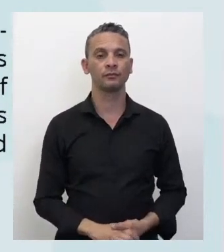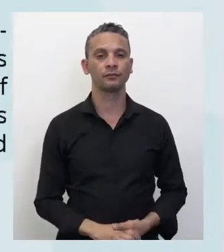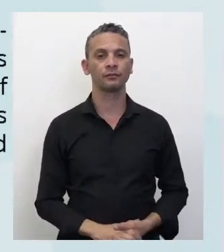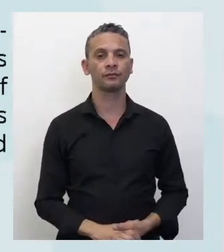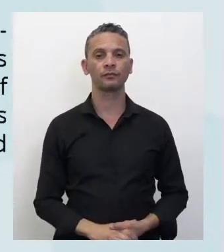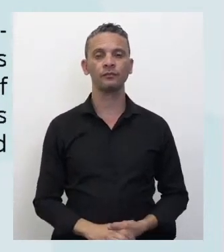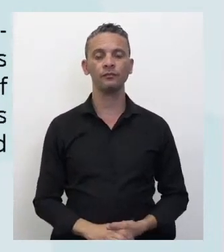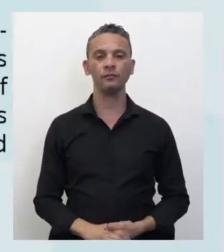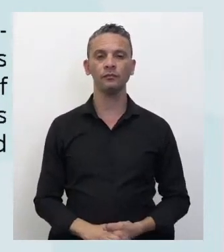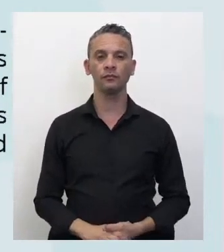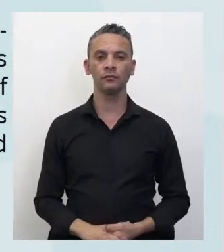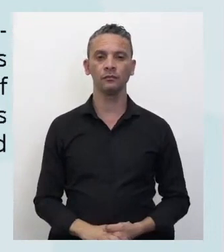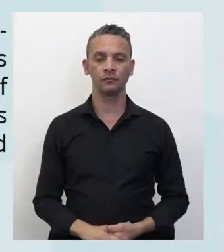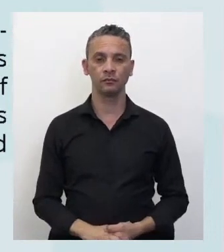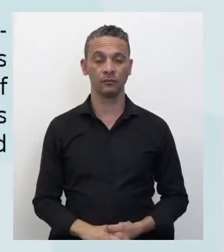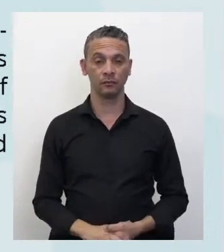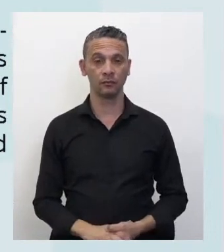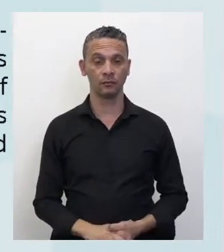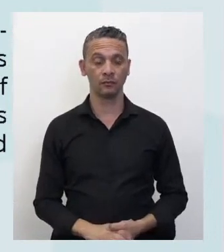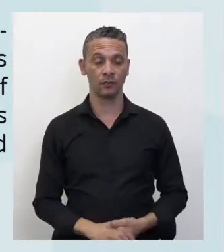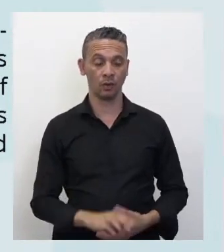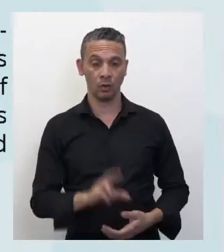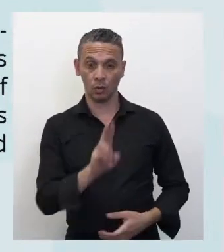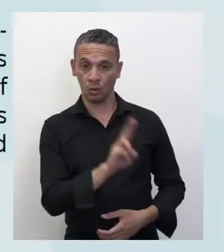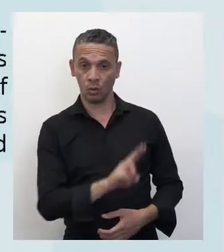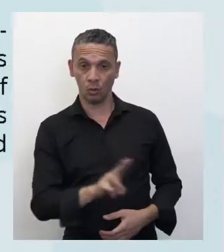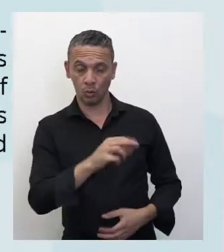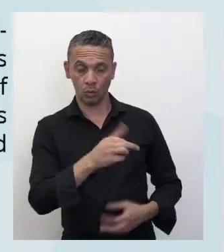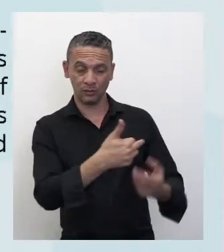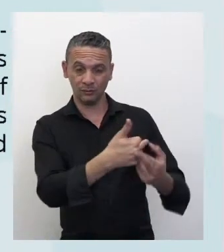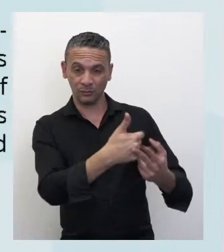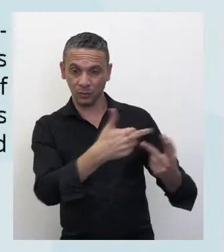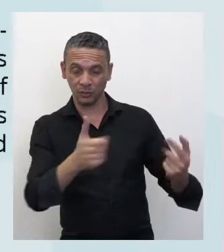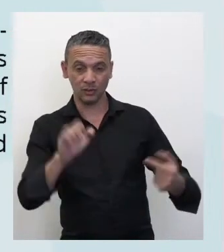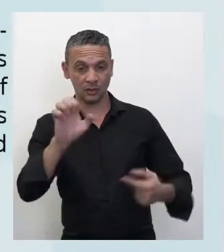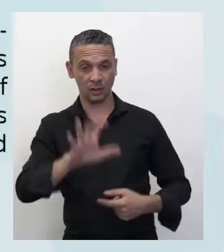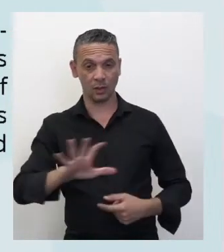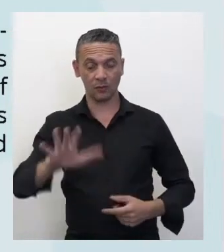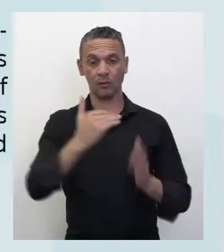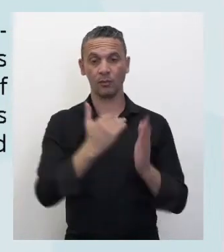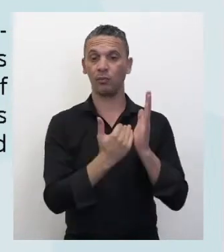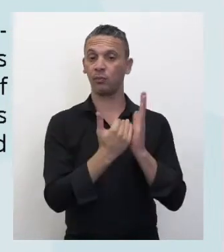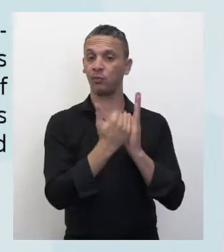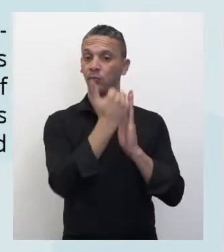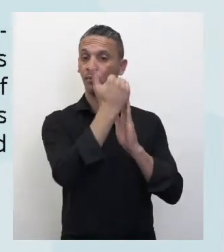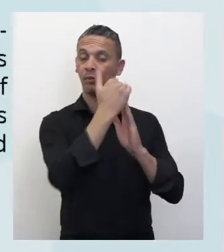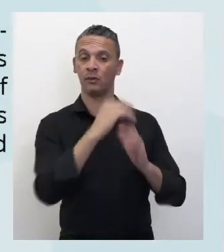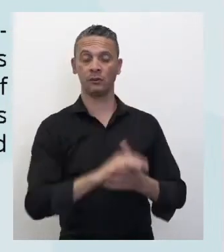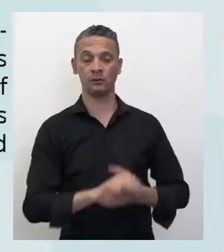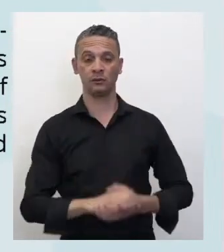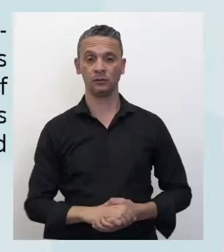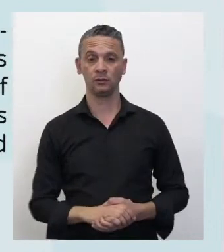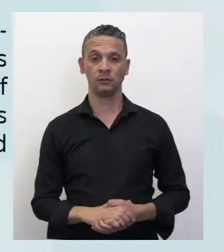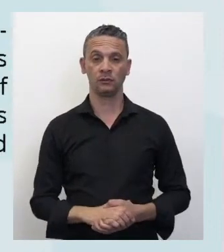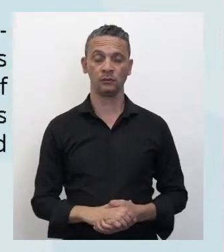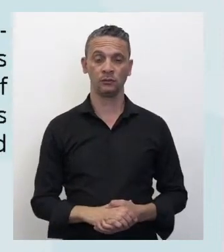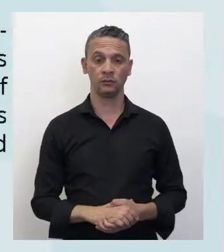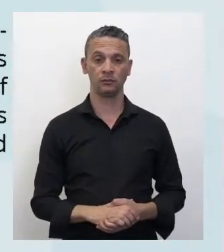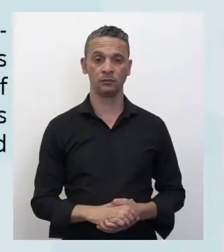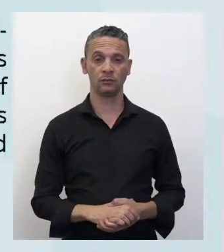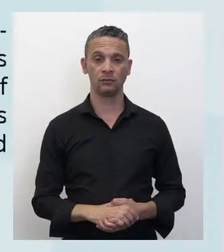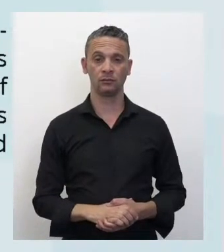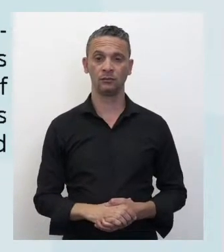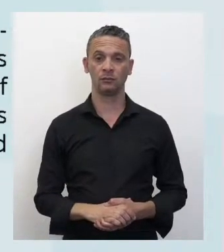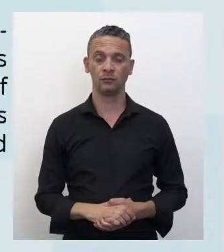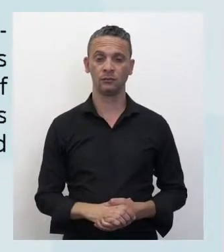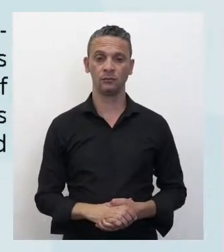increasing. O uso de recursos na Europa está aumentando. Resource use per person increased by 9.1%